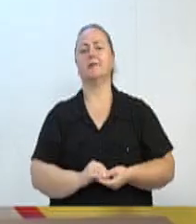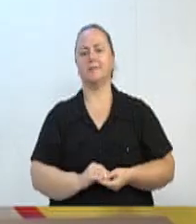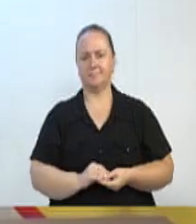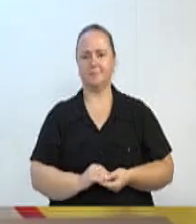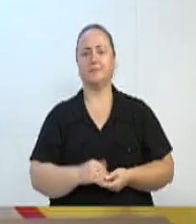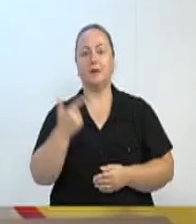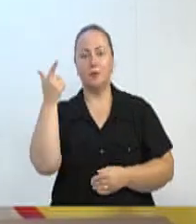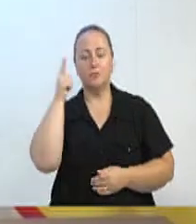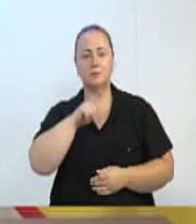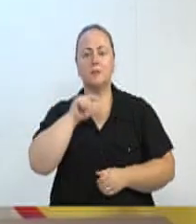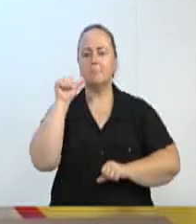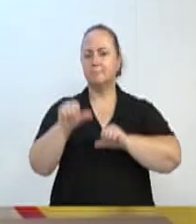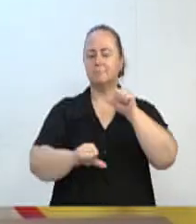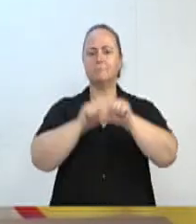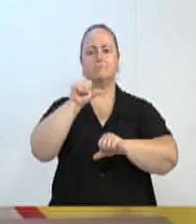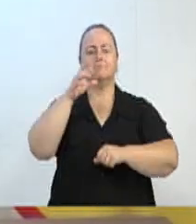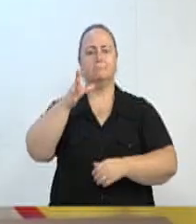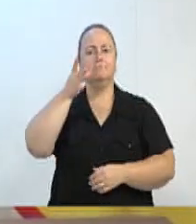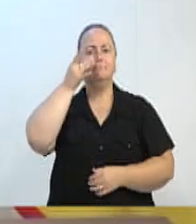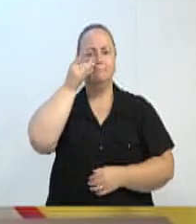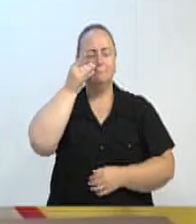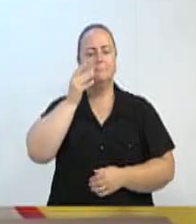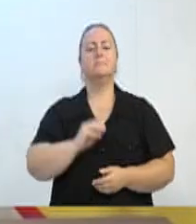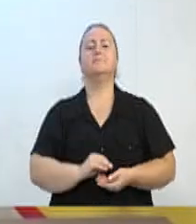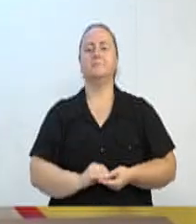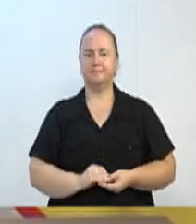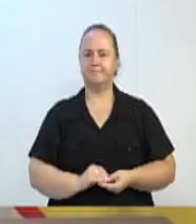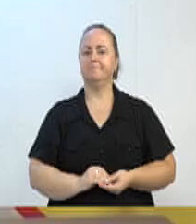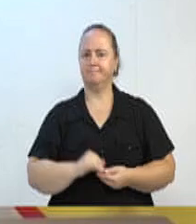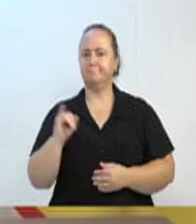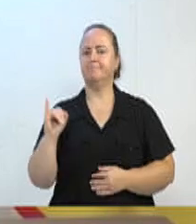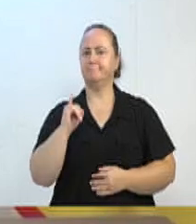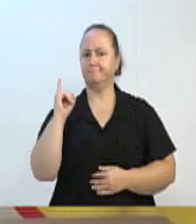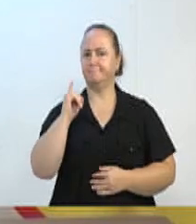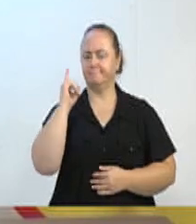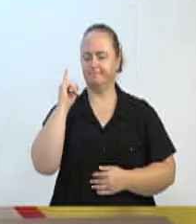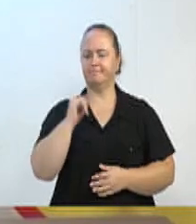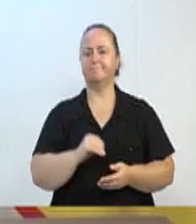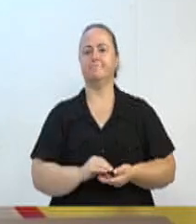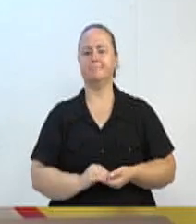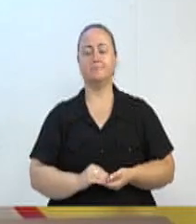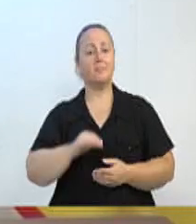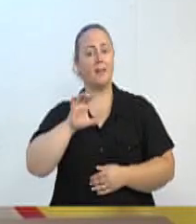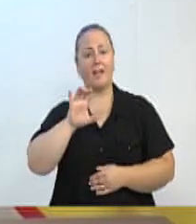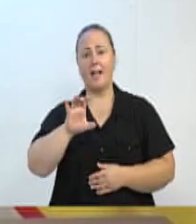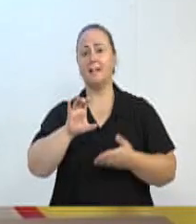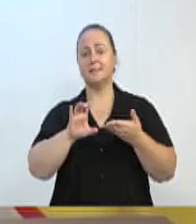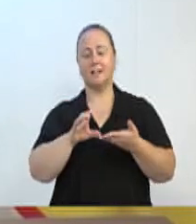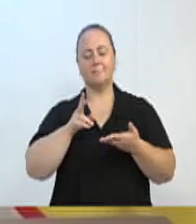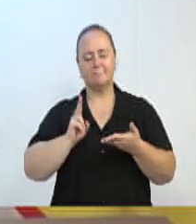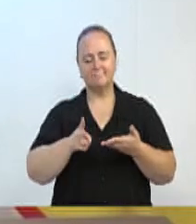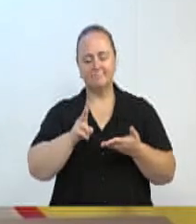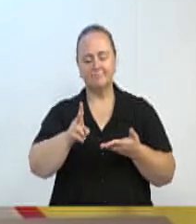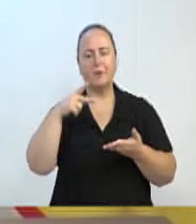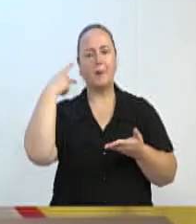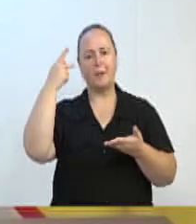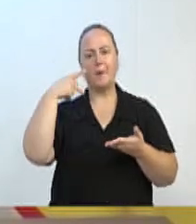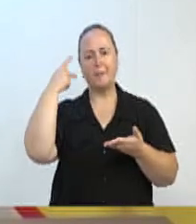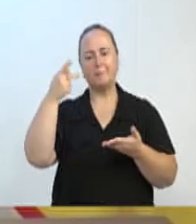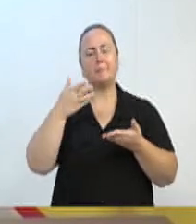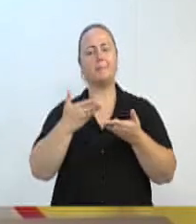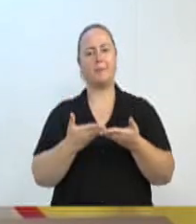é realidade Isso é realmente muito importante e a desse jeito que a gente vai continuar fazendo política aqui no Parlamento